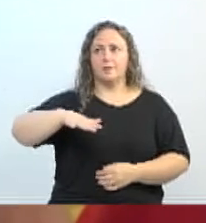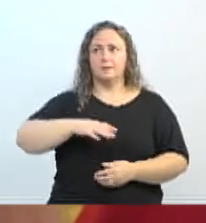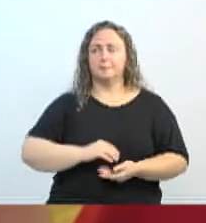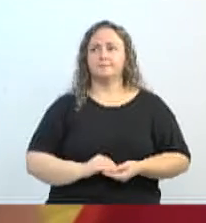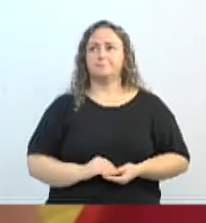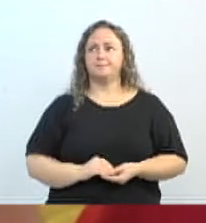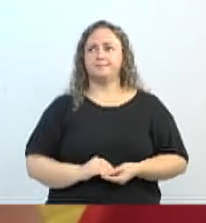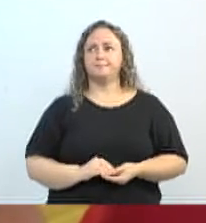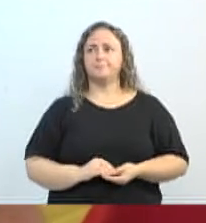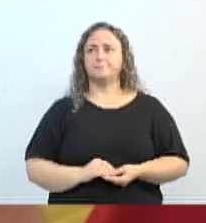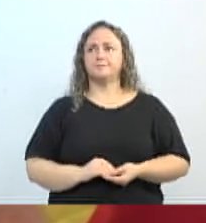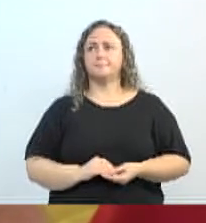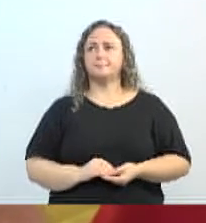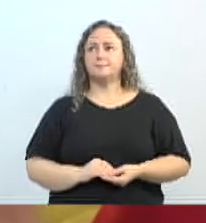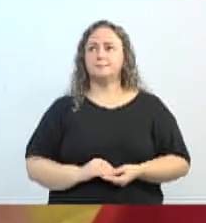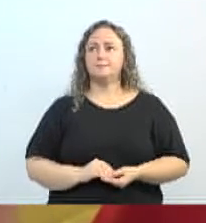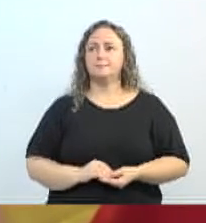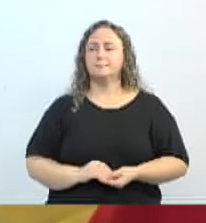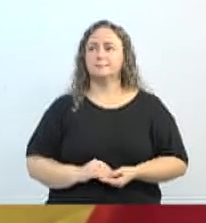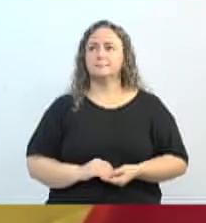irresponsabilidade. Só para concluir rapidinho.